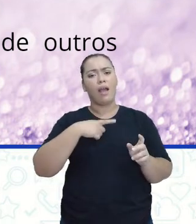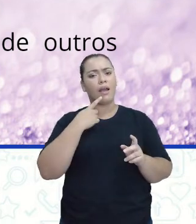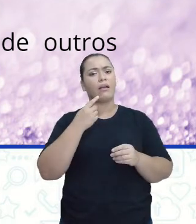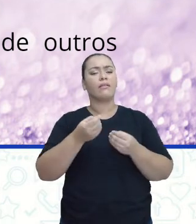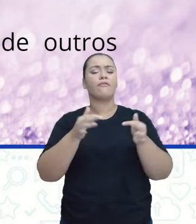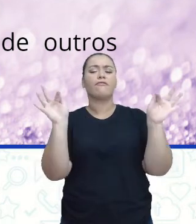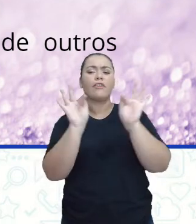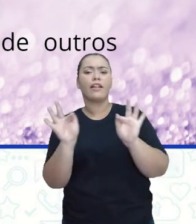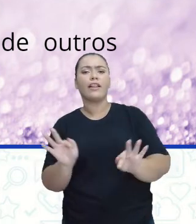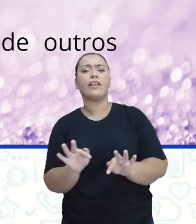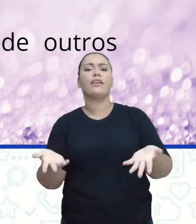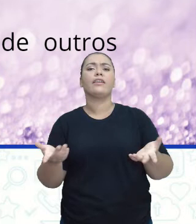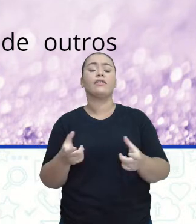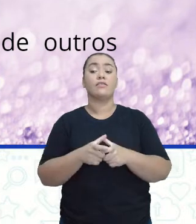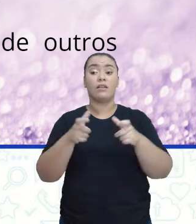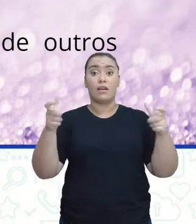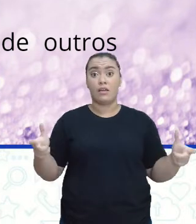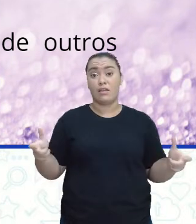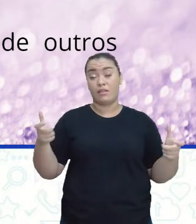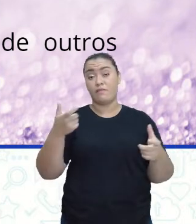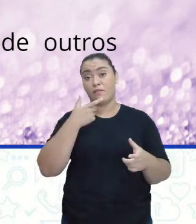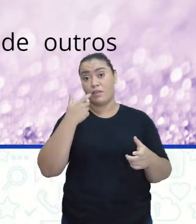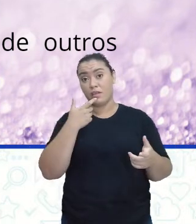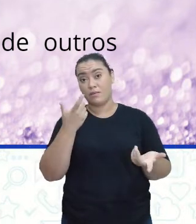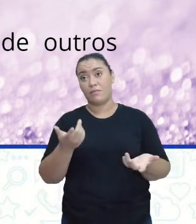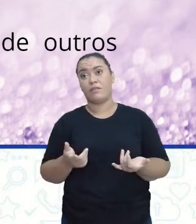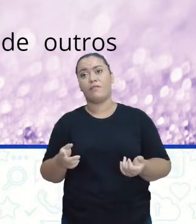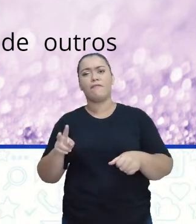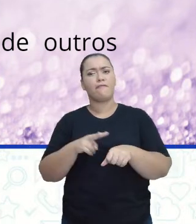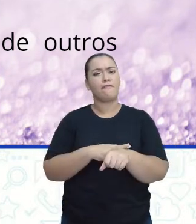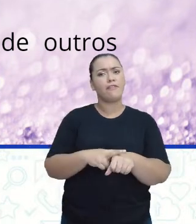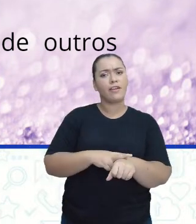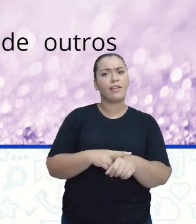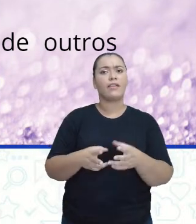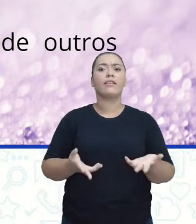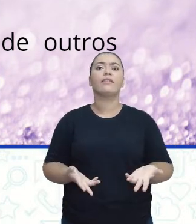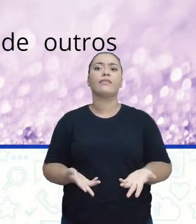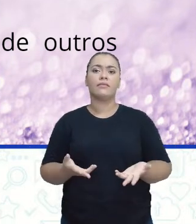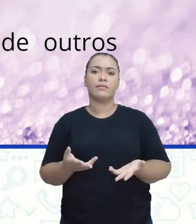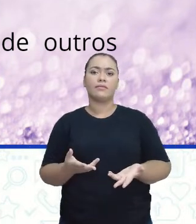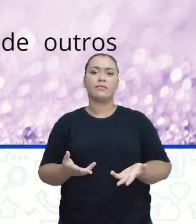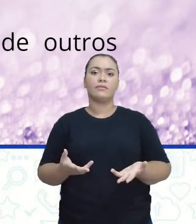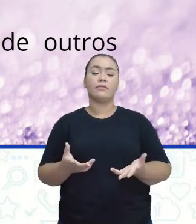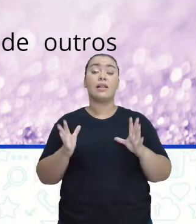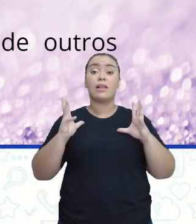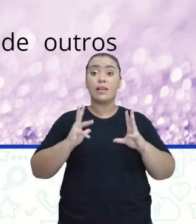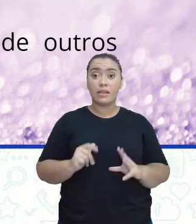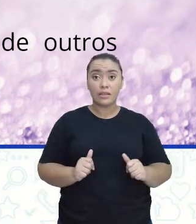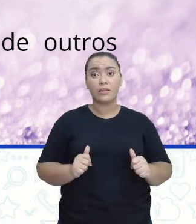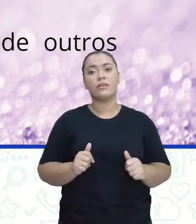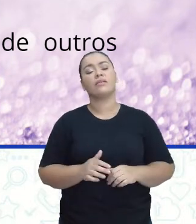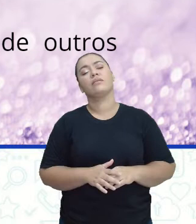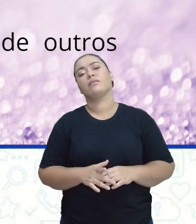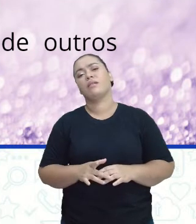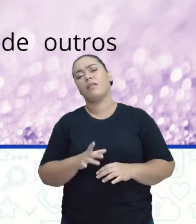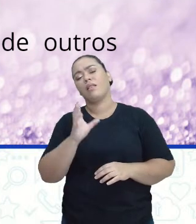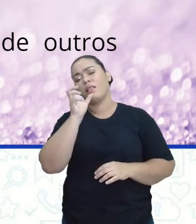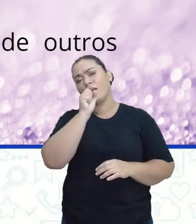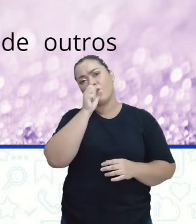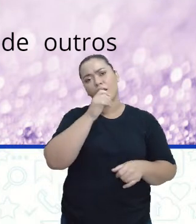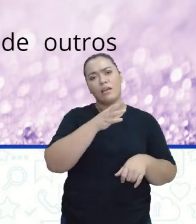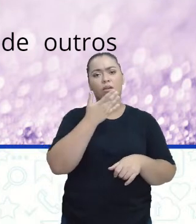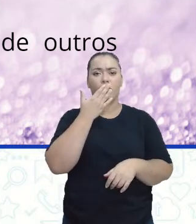gente tem feliz, grande, vermelho. No texto, a gente viu verde, a gente viu límpido,